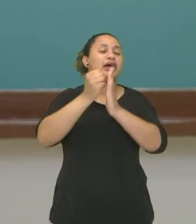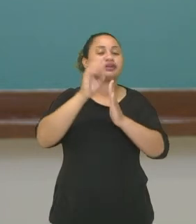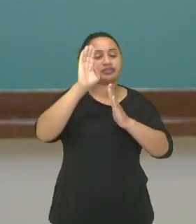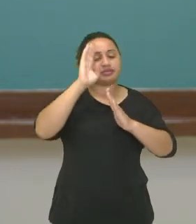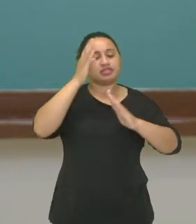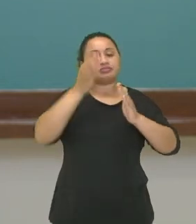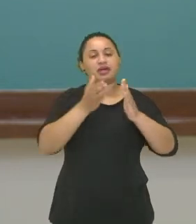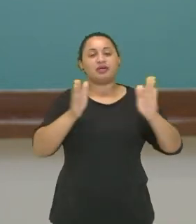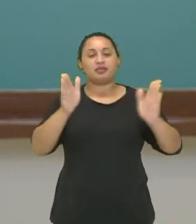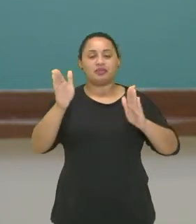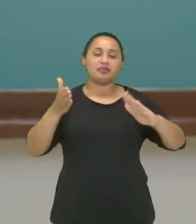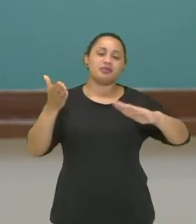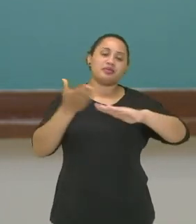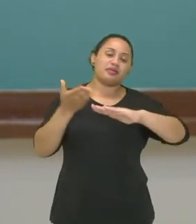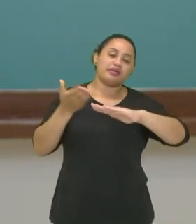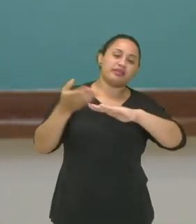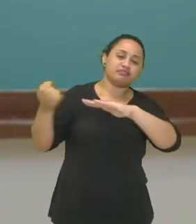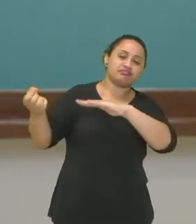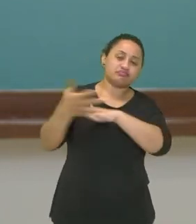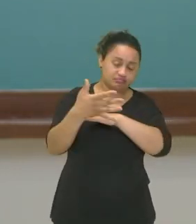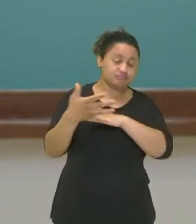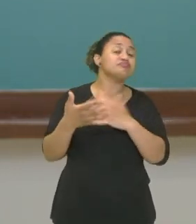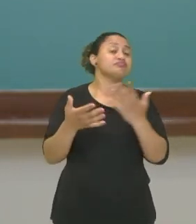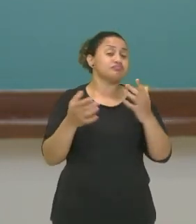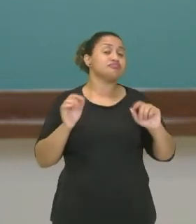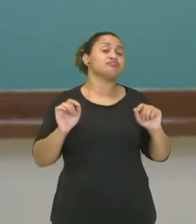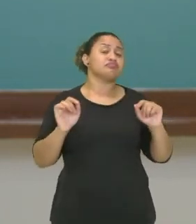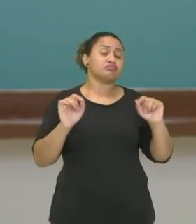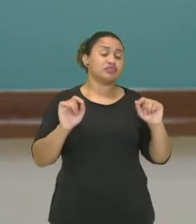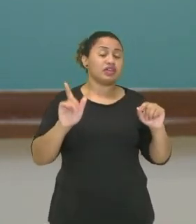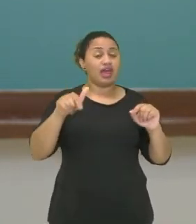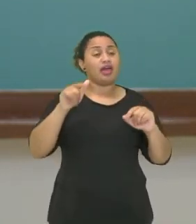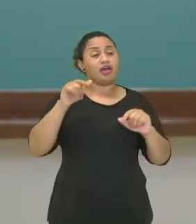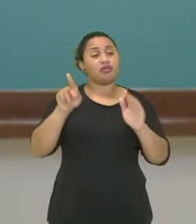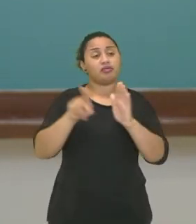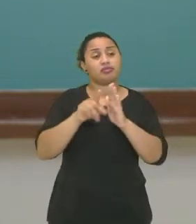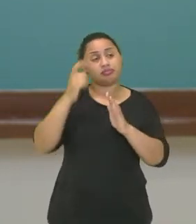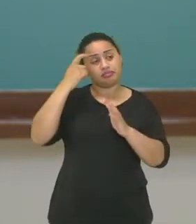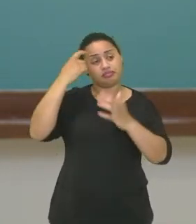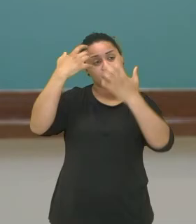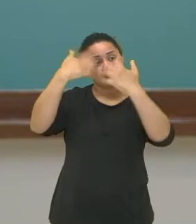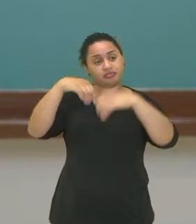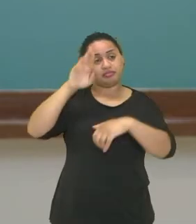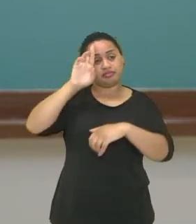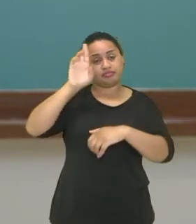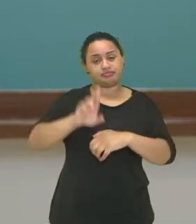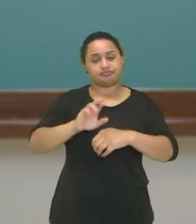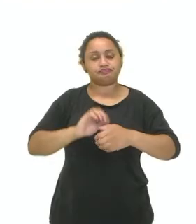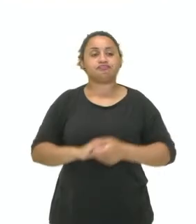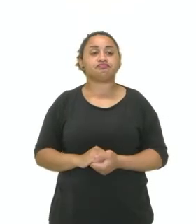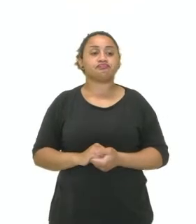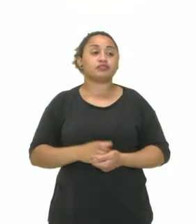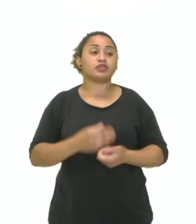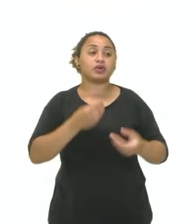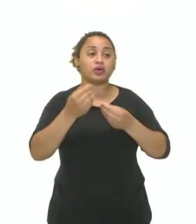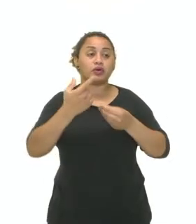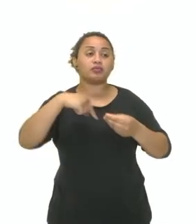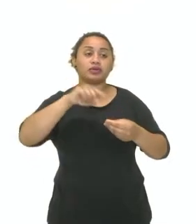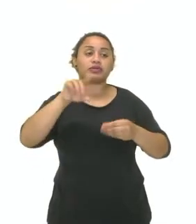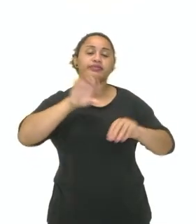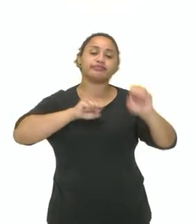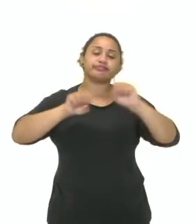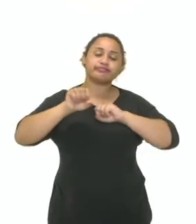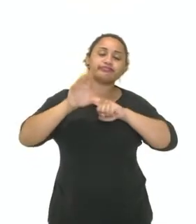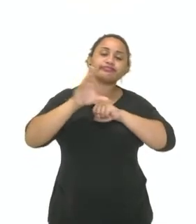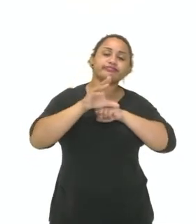característica preponderante da modernidade é o racionalismo. Como adquirimos conhecimento? Essa é uma